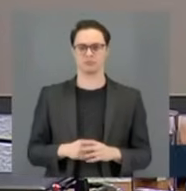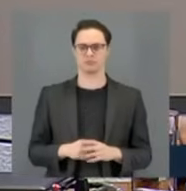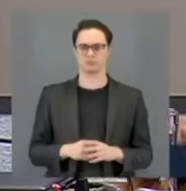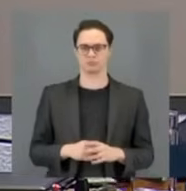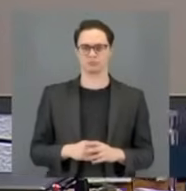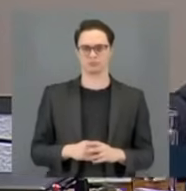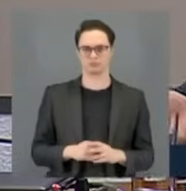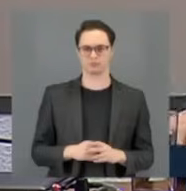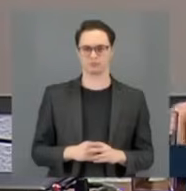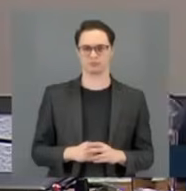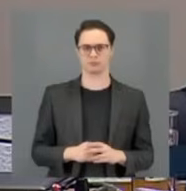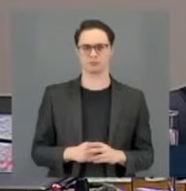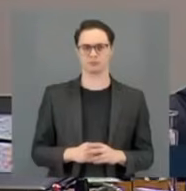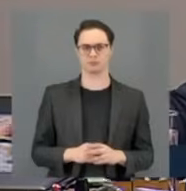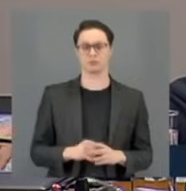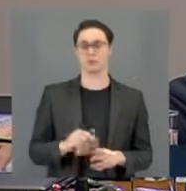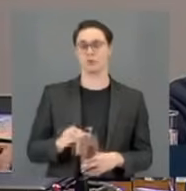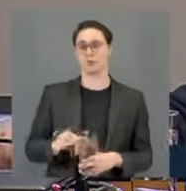O outro caso,